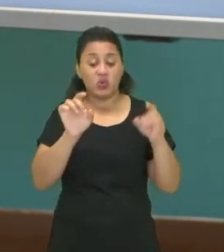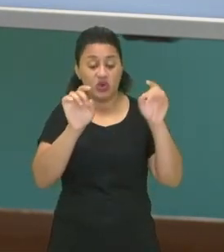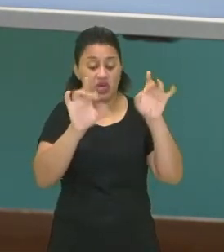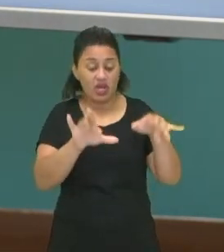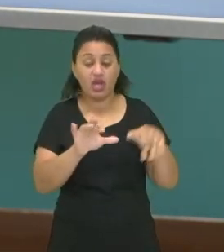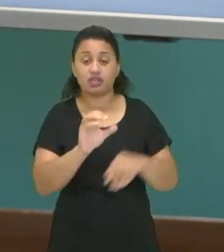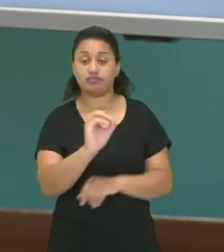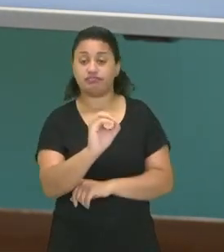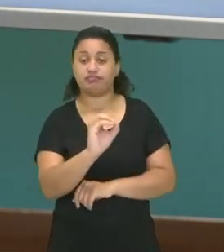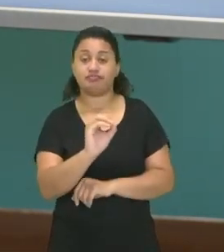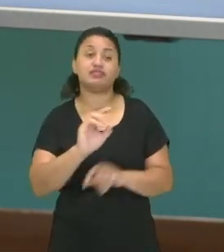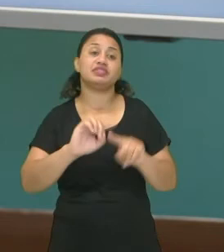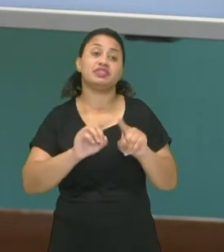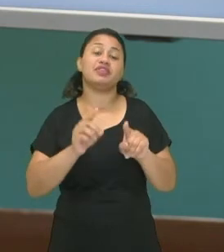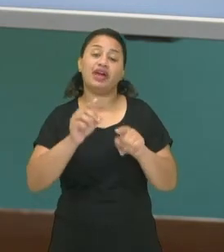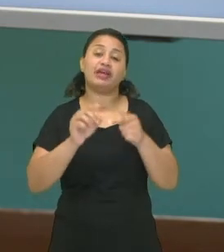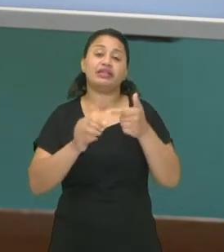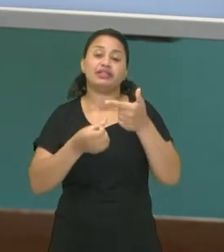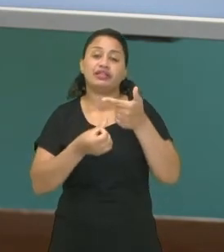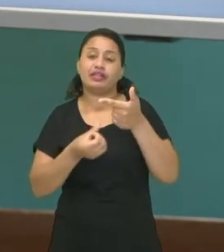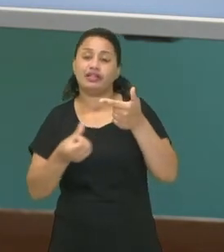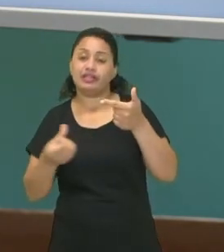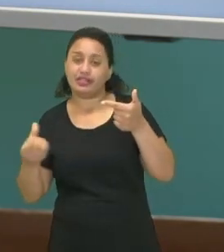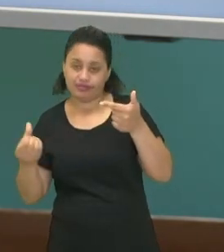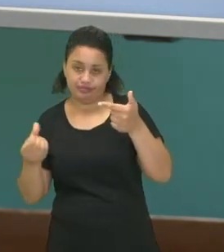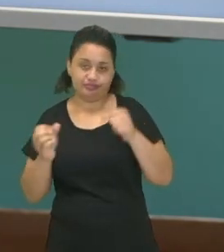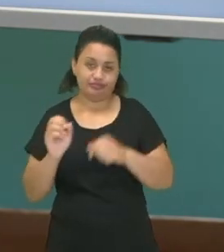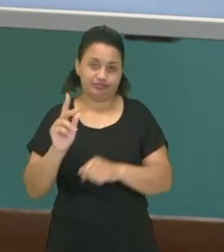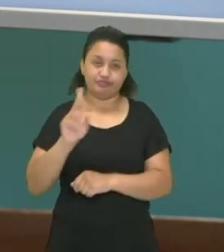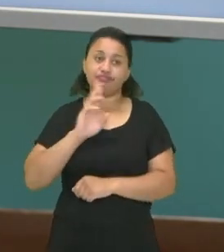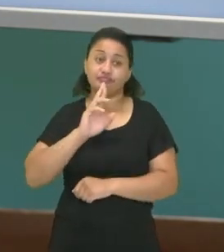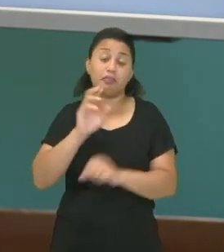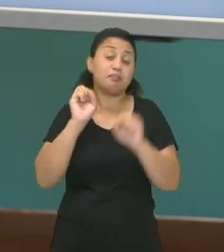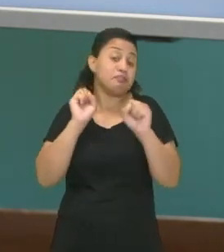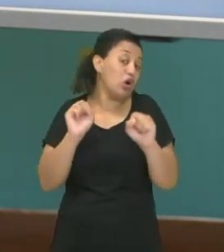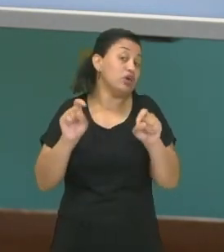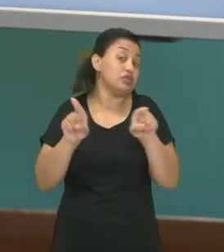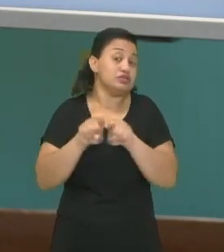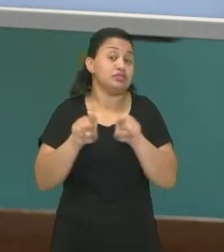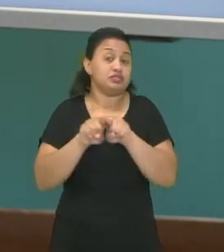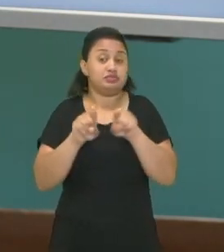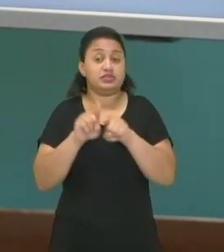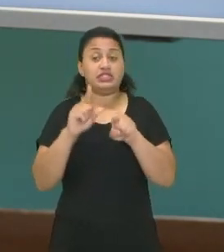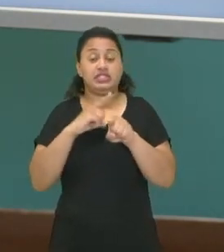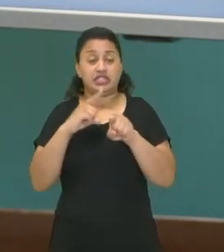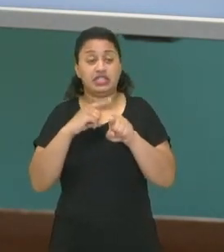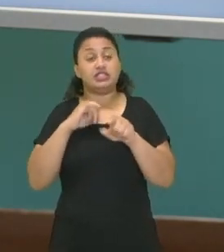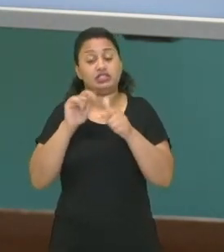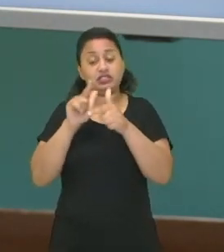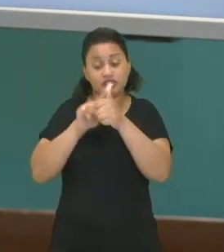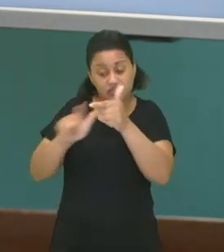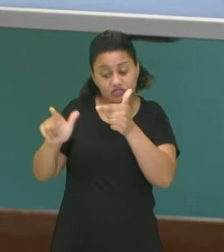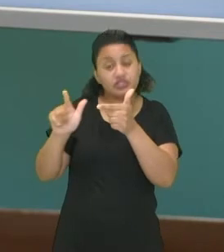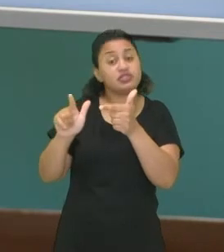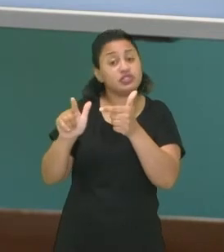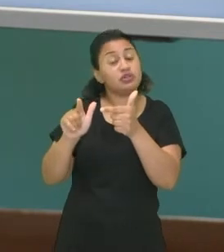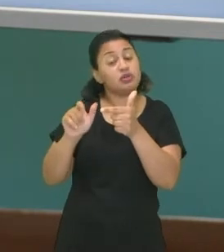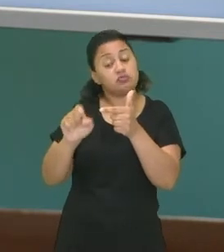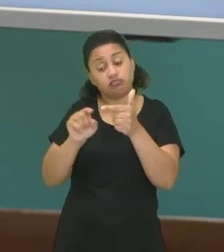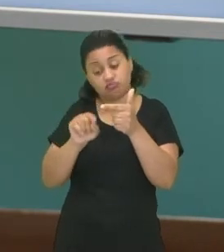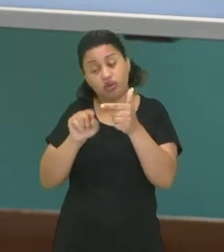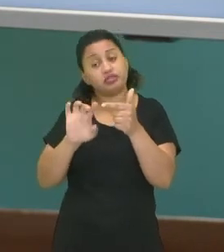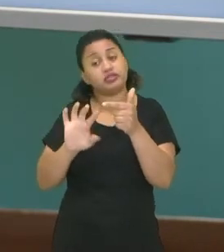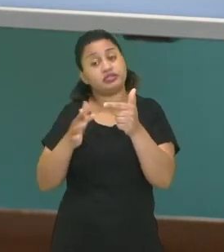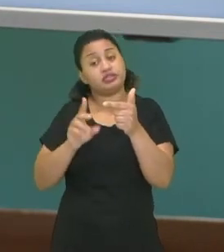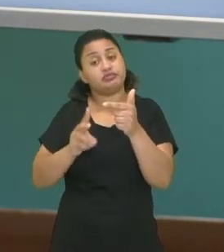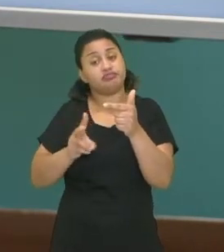a zero. Então, ela vai ficar infinitamente dividindo, tá bom? Então, pode acontecer isso também quando a gente vai dividir lá um número, os números, dois números